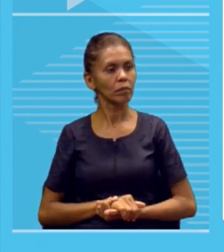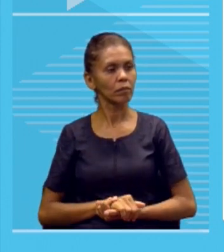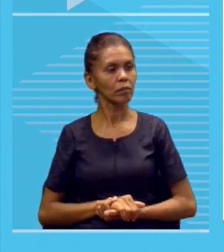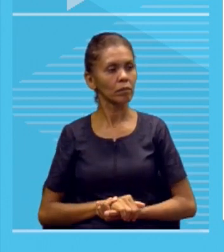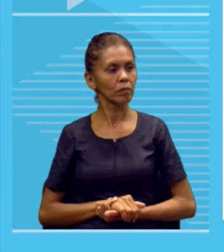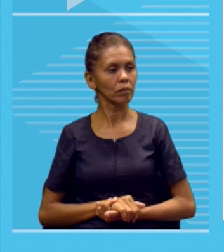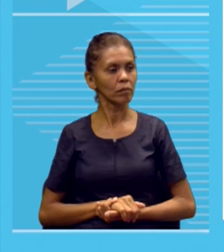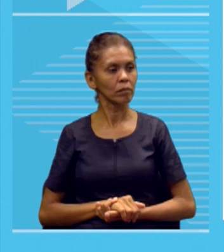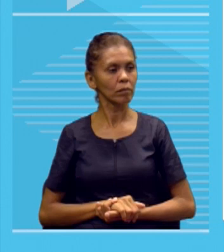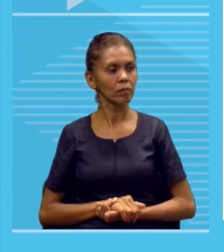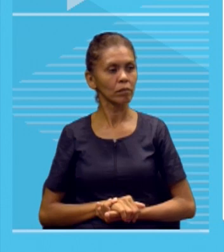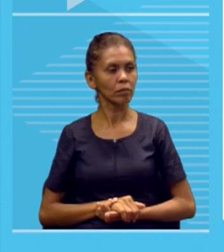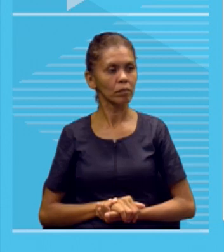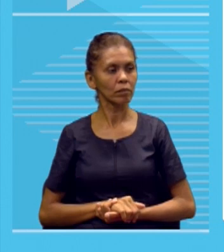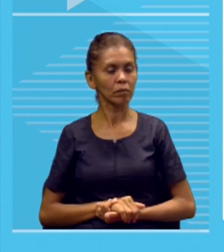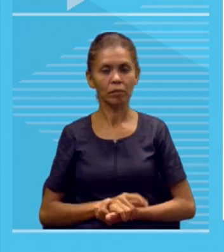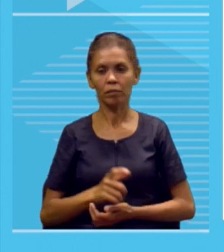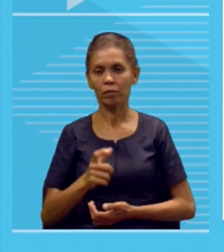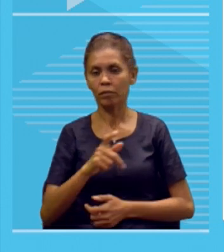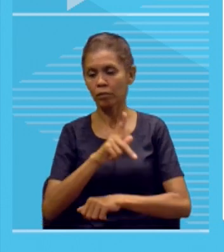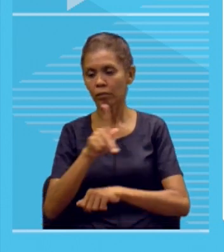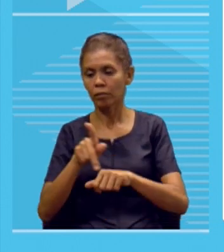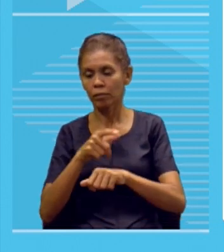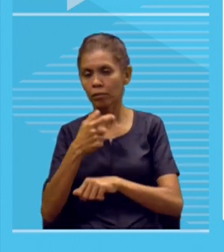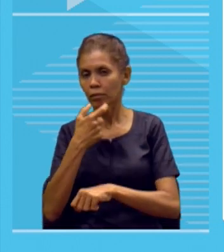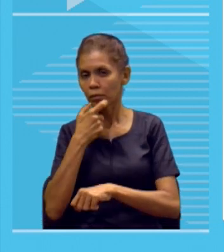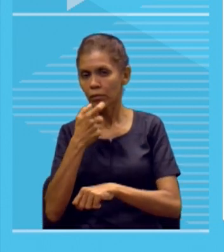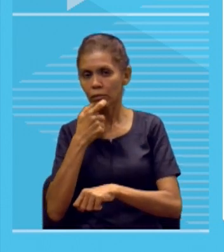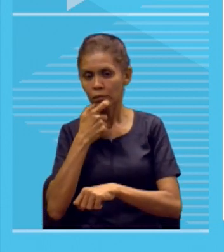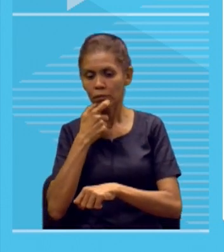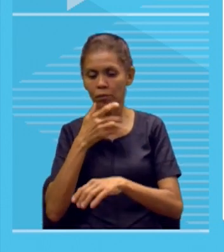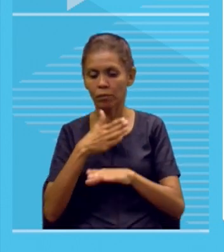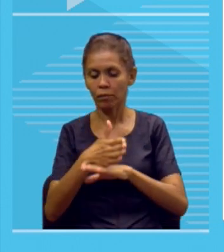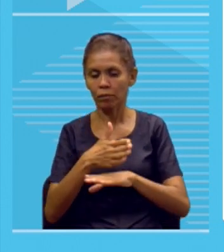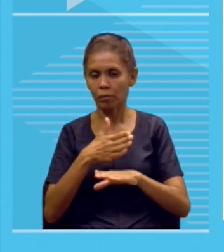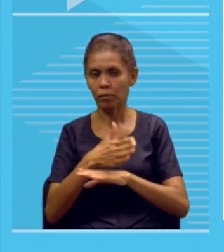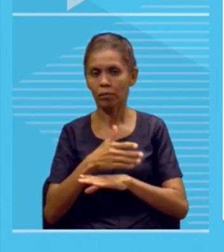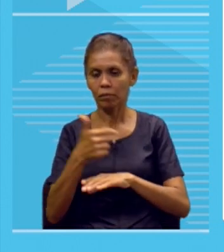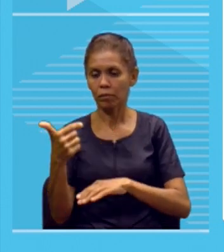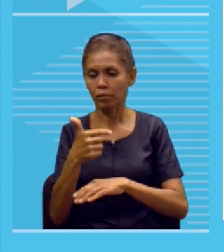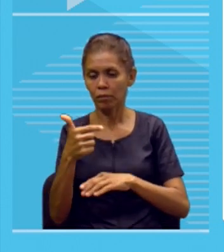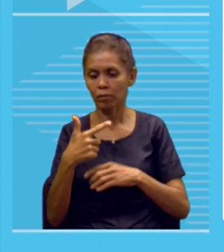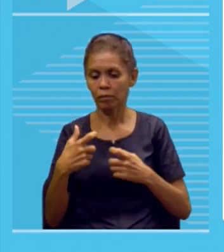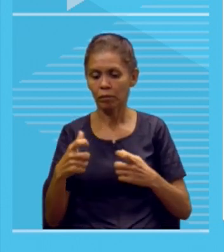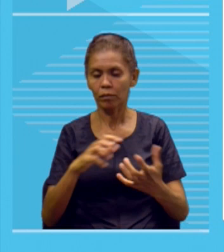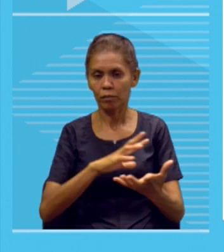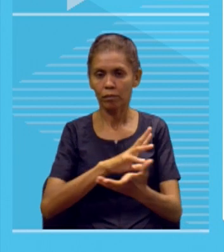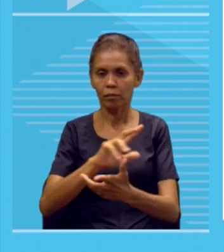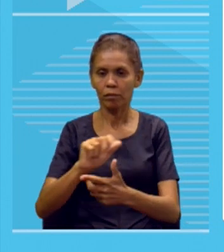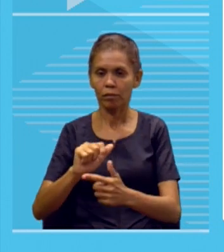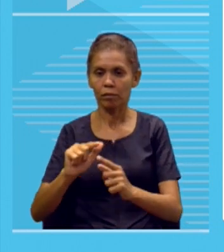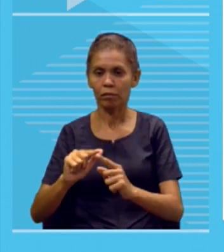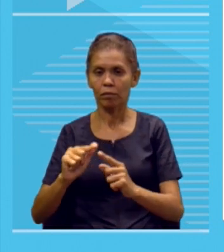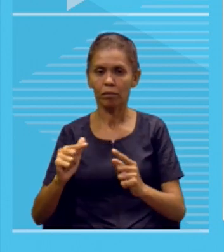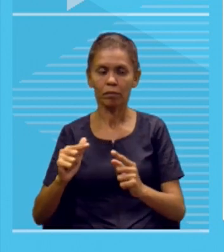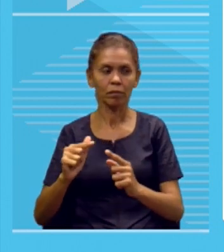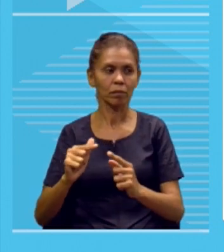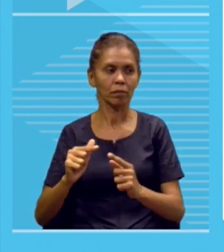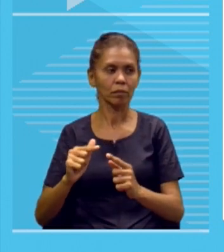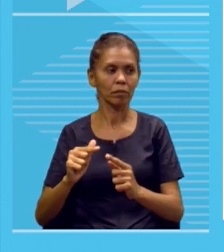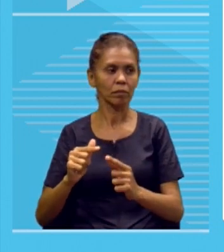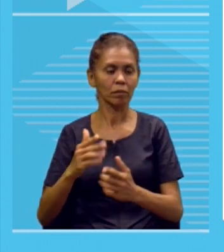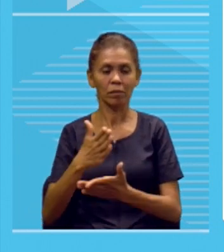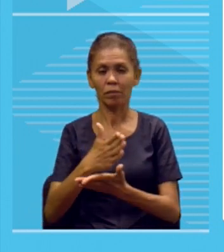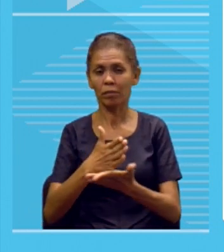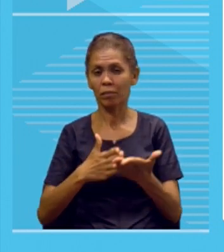né, gente? A Inglaterra se envolveu na Segunda Guerra Mundial, mas a Inglaterra começa a se industrializar ainda na